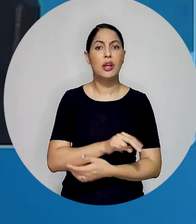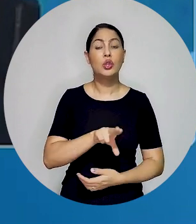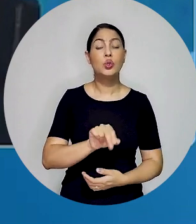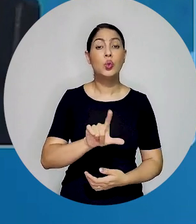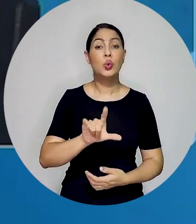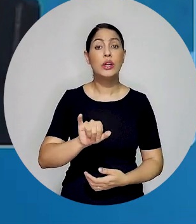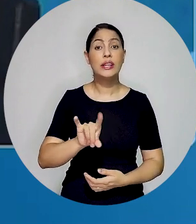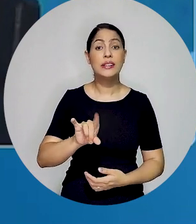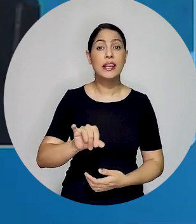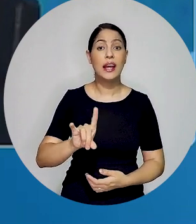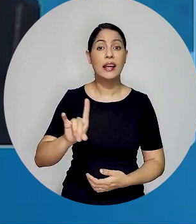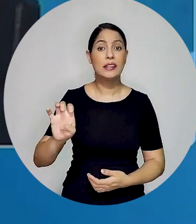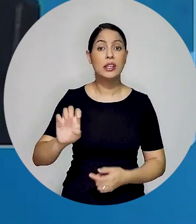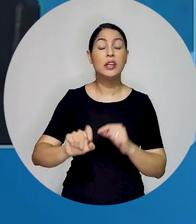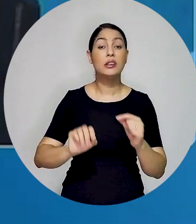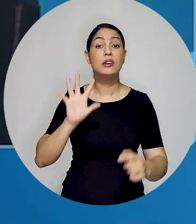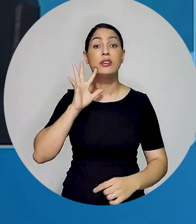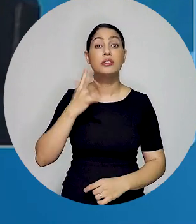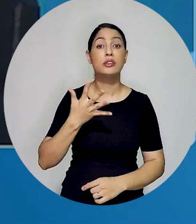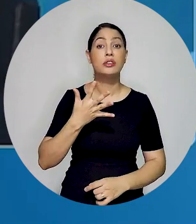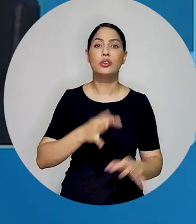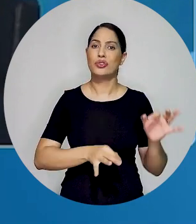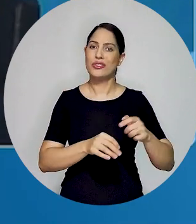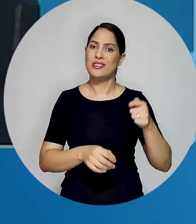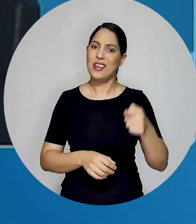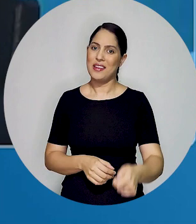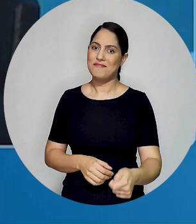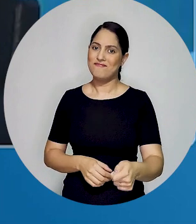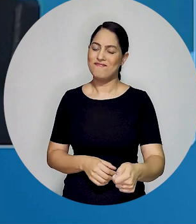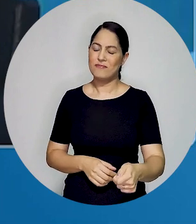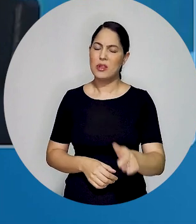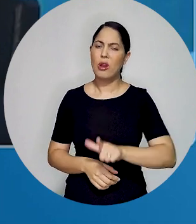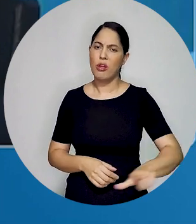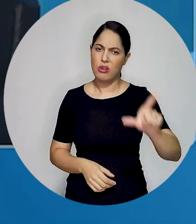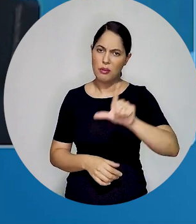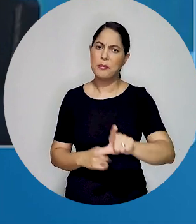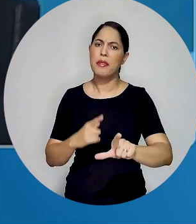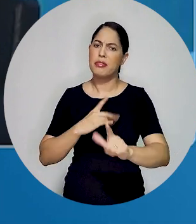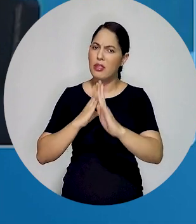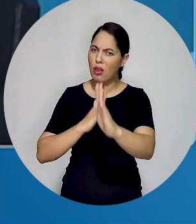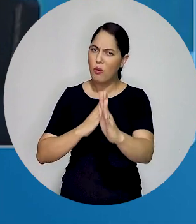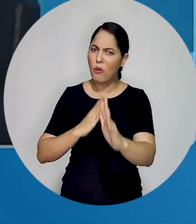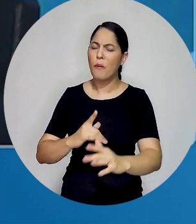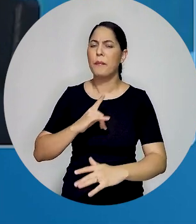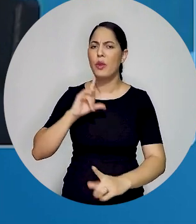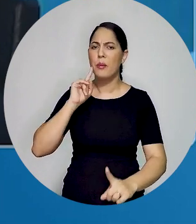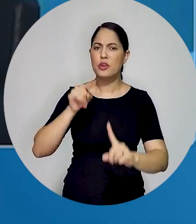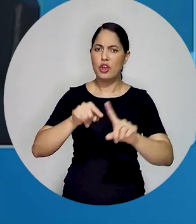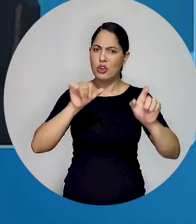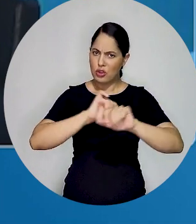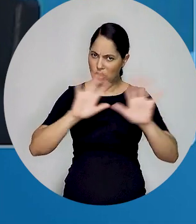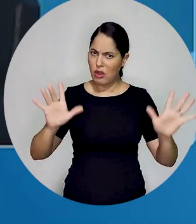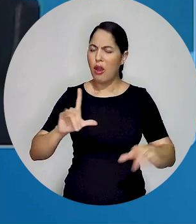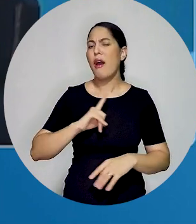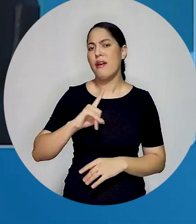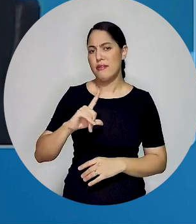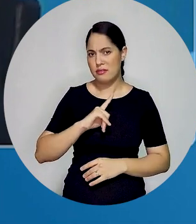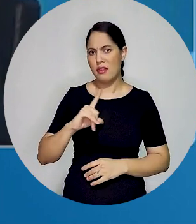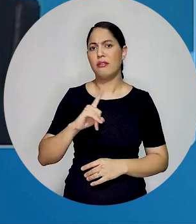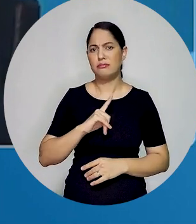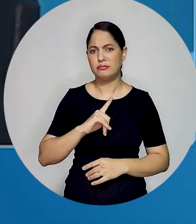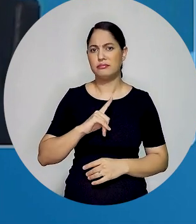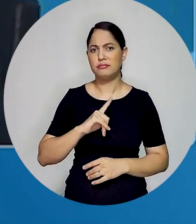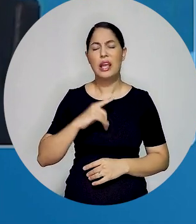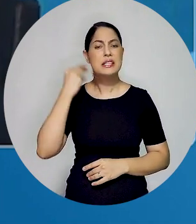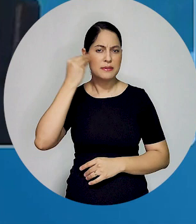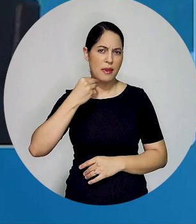o Poder Judiciário quem define. Então, a arbitragem ela tem o seu rumo, tem a sua